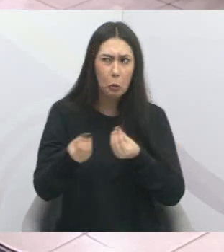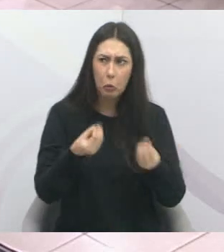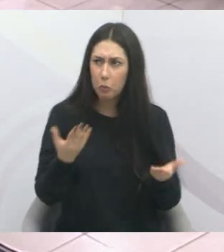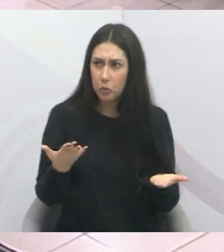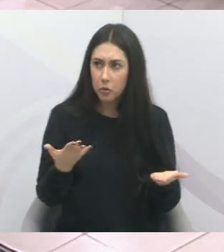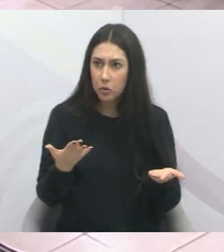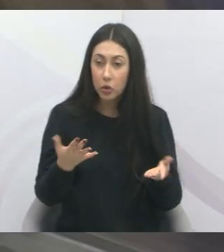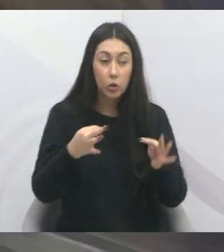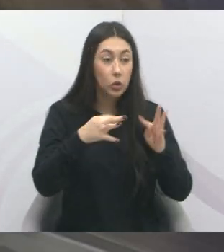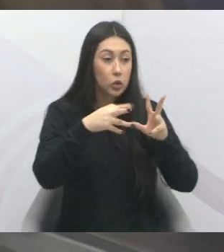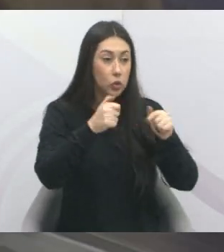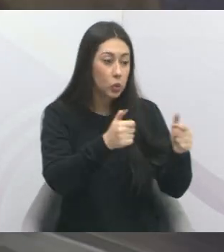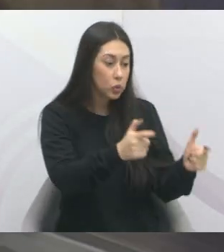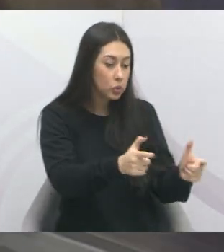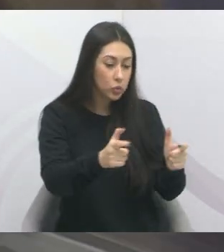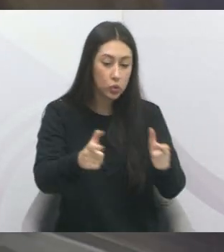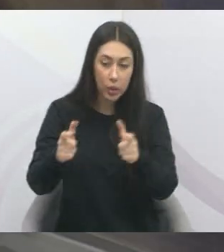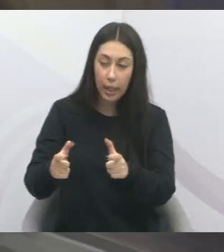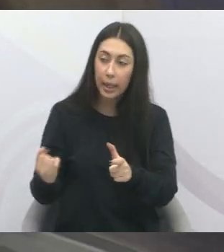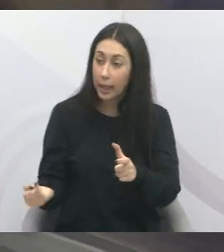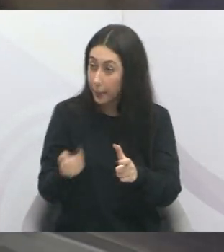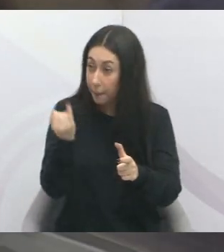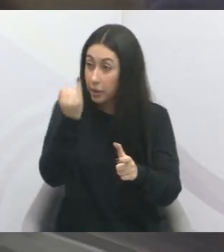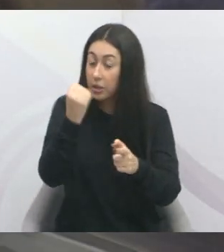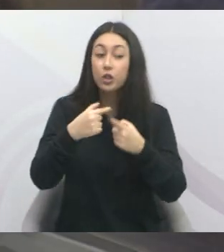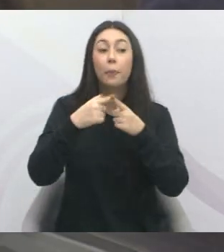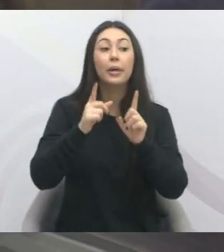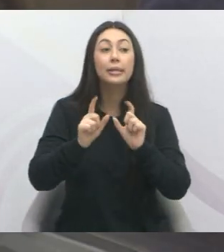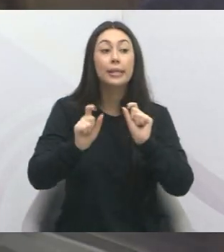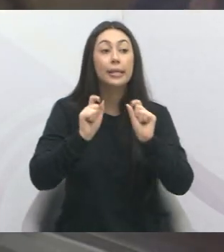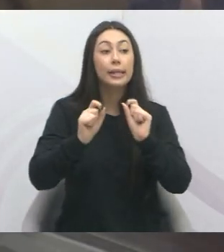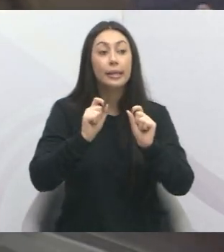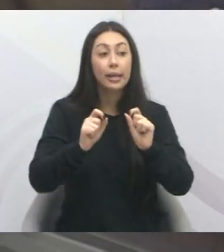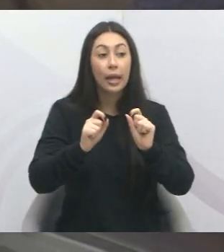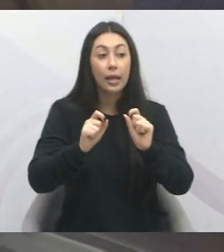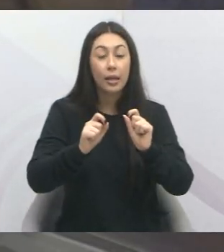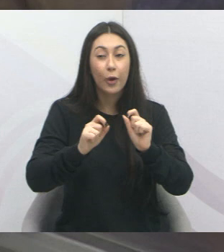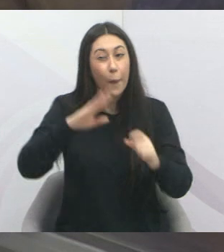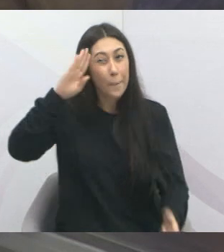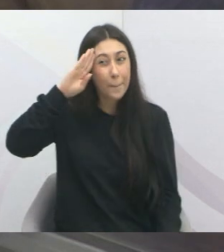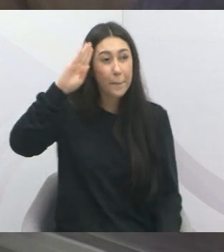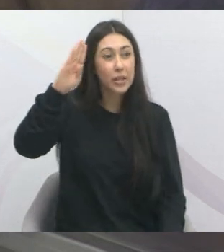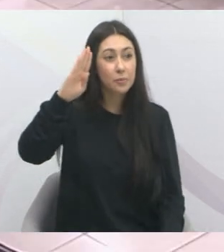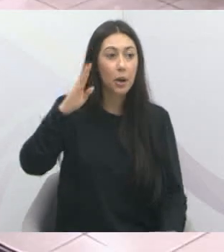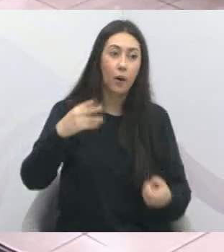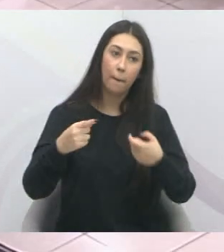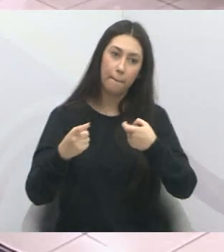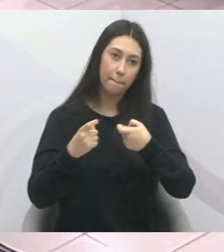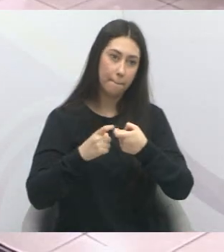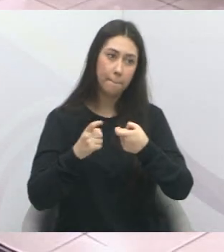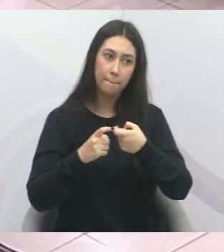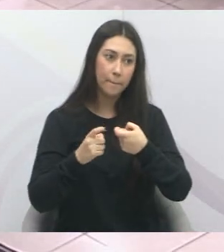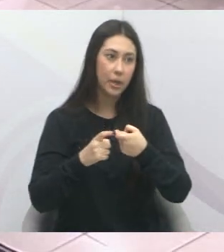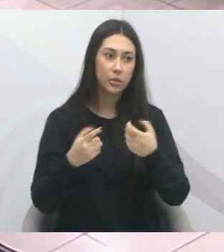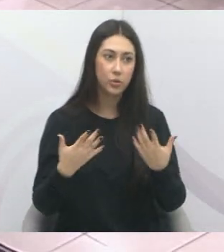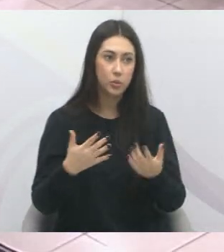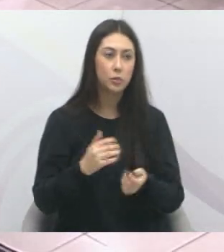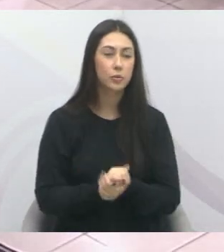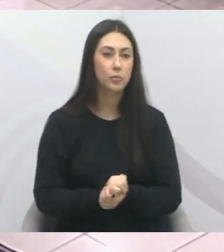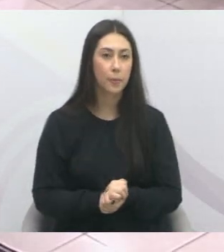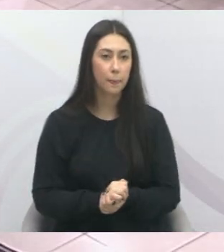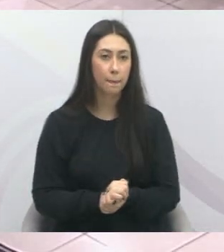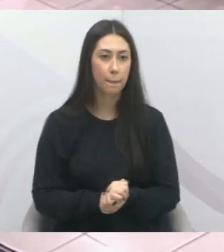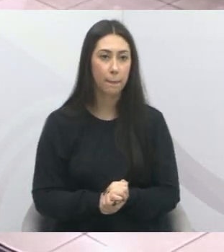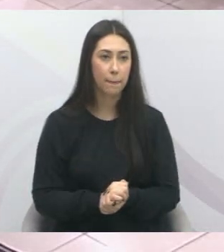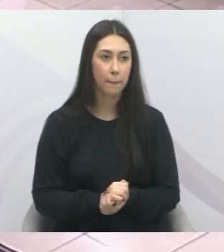todos na unidade de saúde são importantes, mas quem dá a resolutividade final Mas não É, foi o médico. esse o motivo